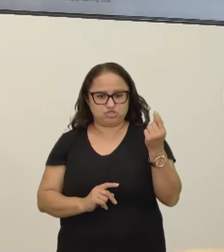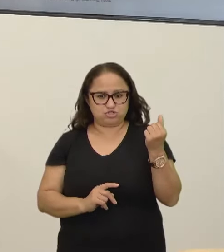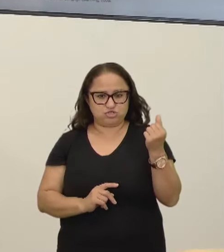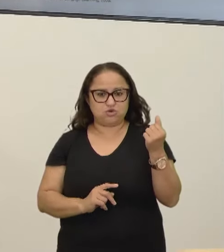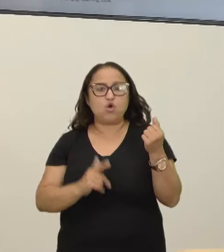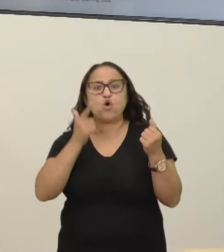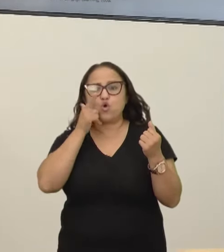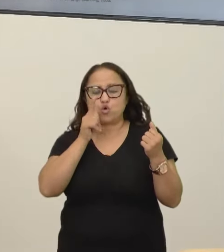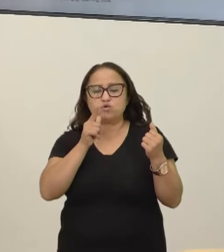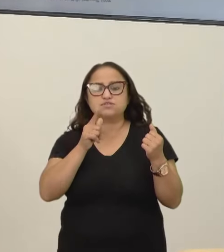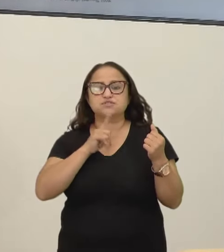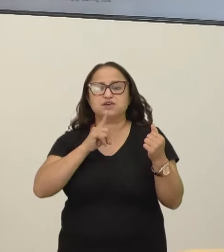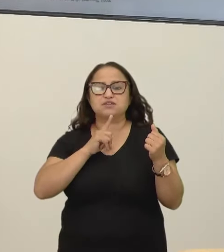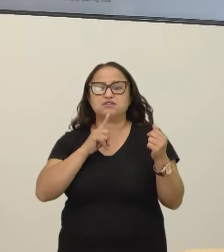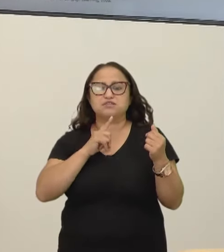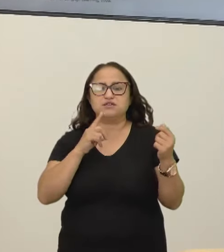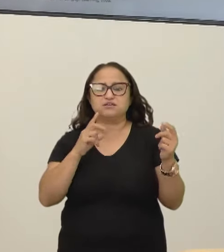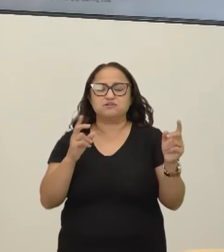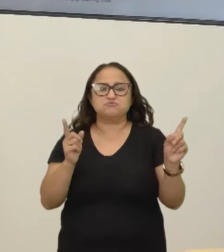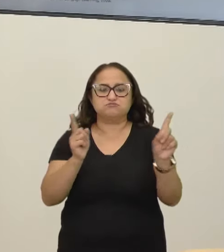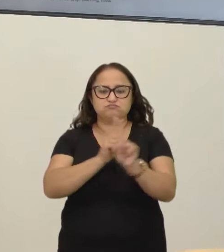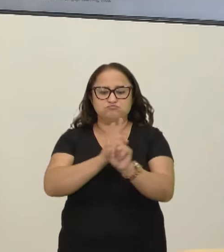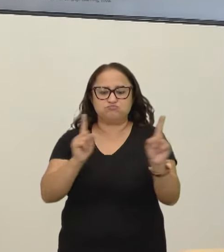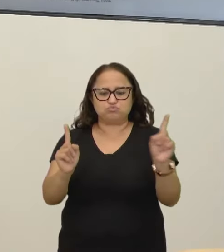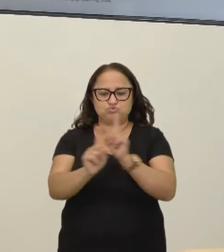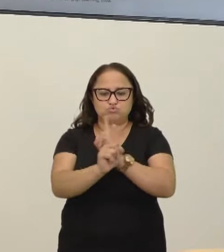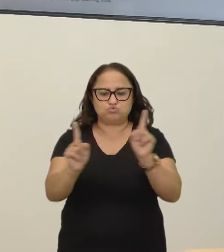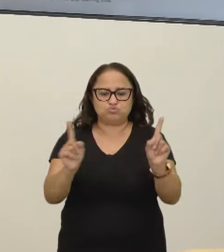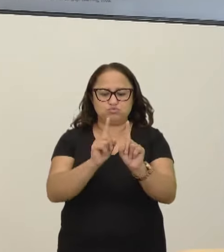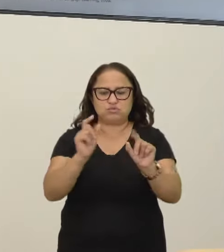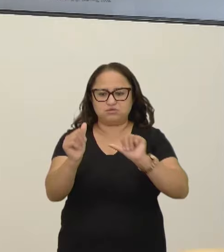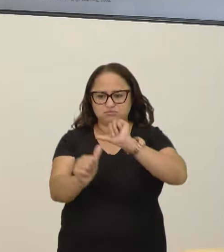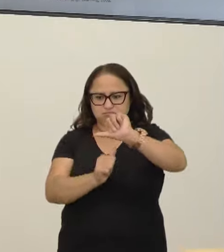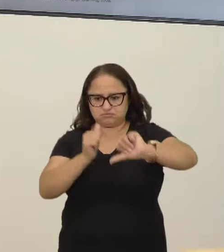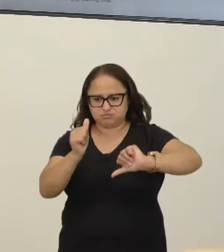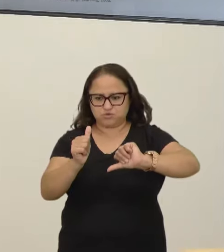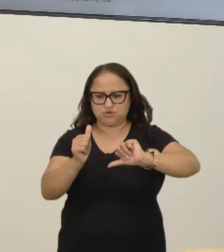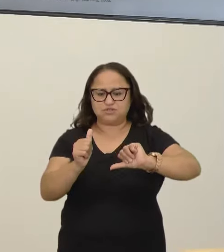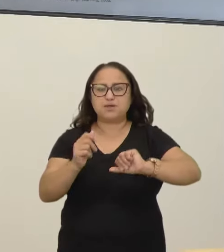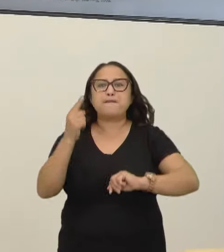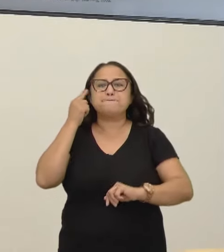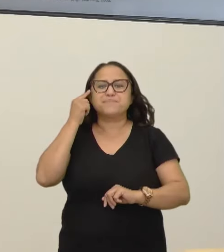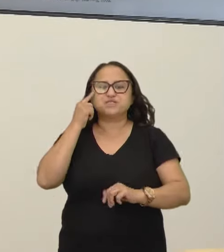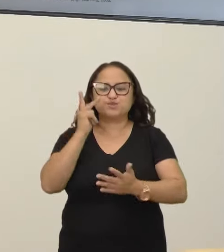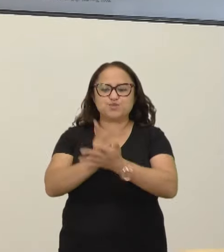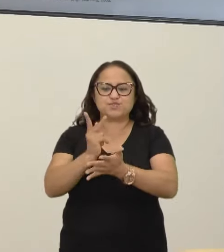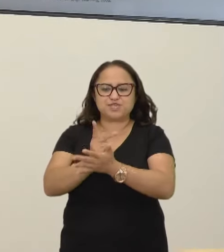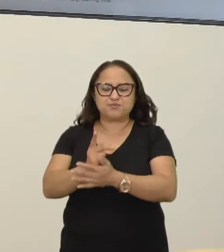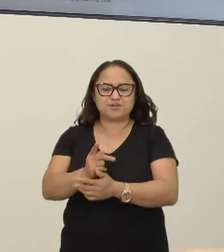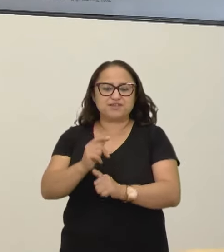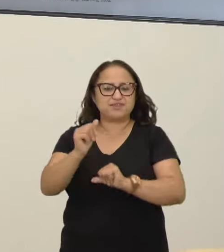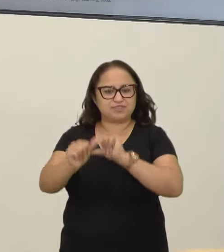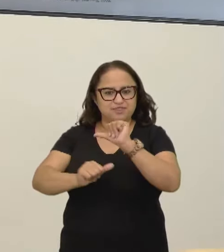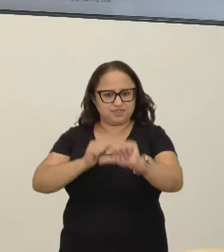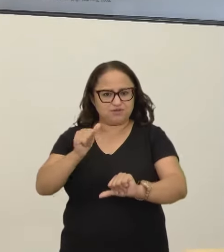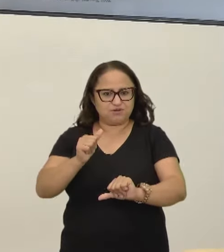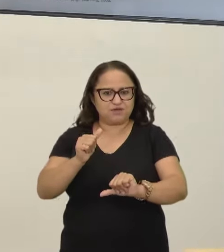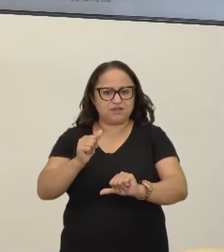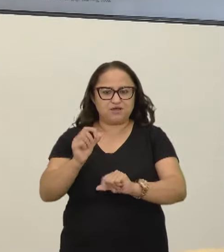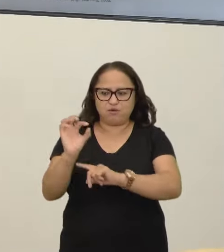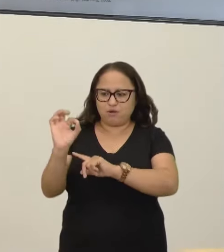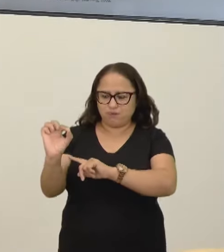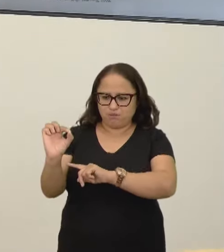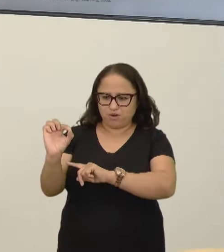consegue estabelecer as trocas de uma forma muito mais facilitada, né? Afinal, já pensou, você tem que trocar... Eu teria que trocar uma bolinha